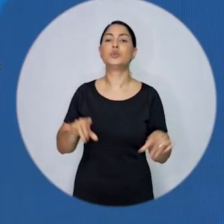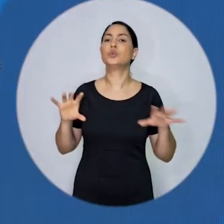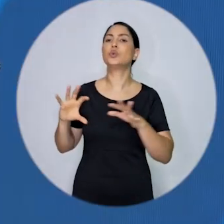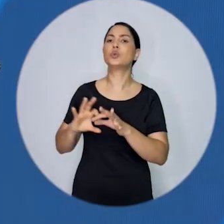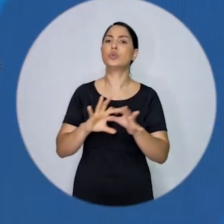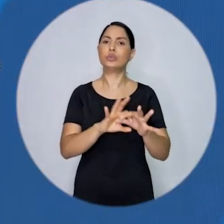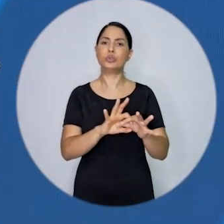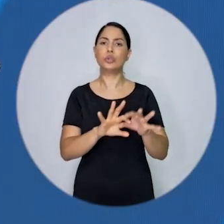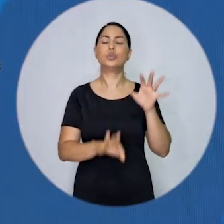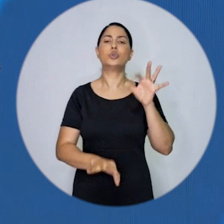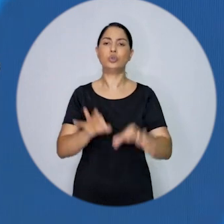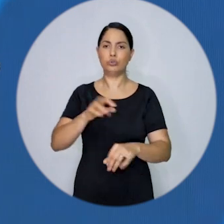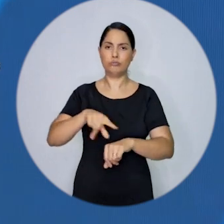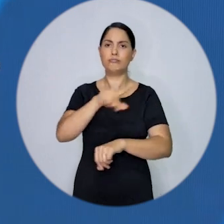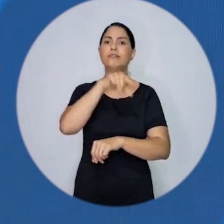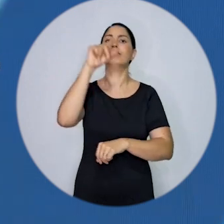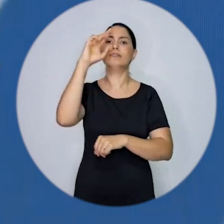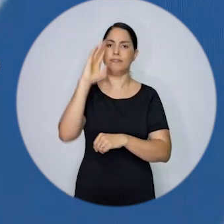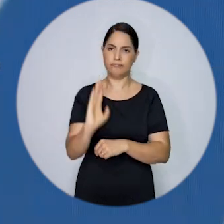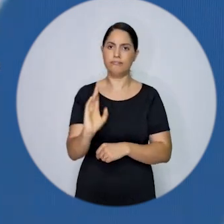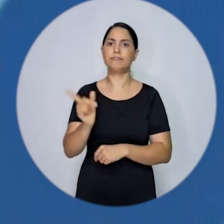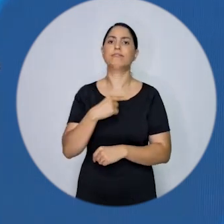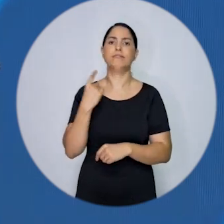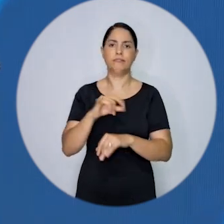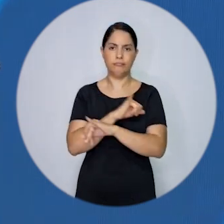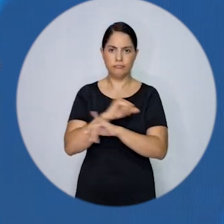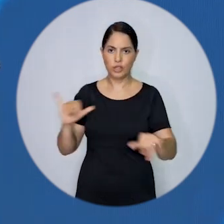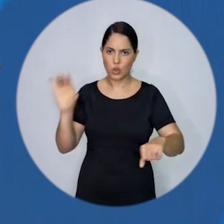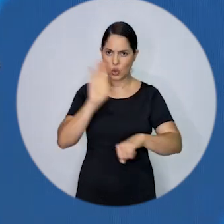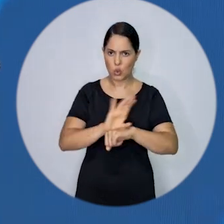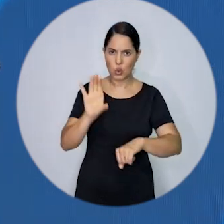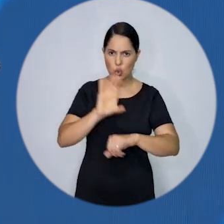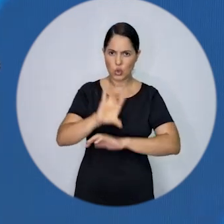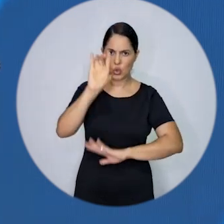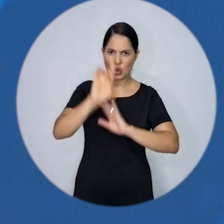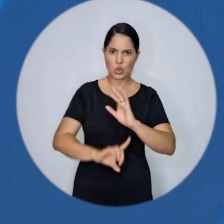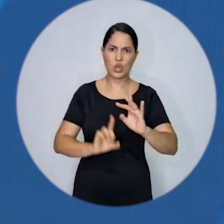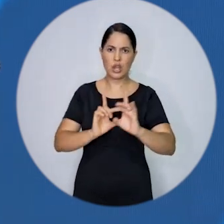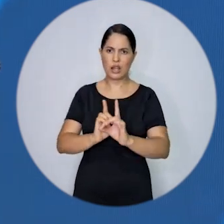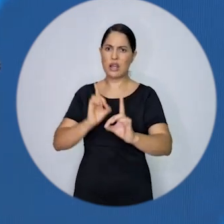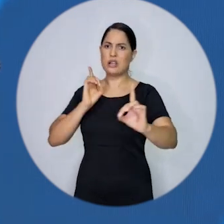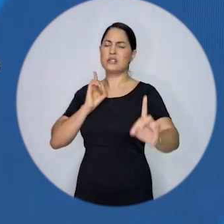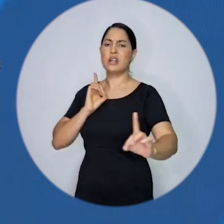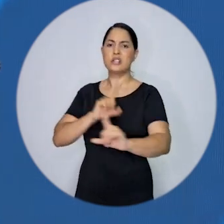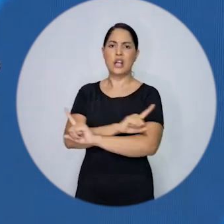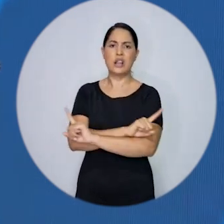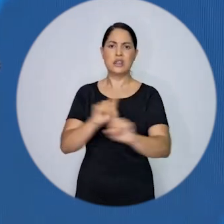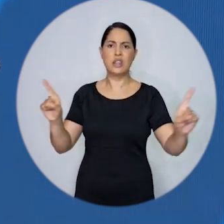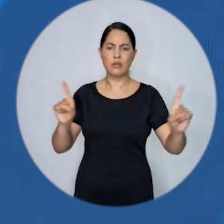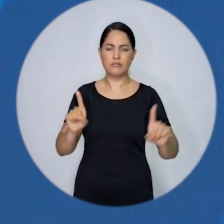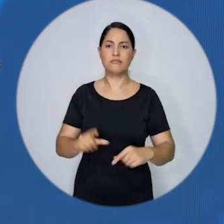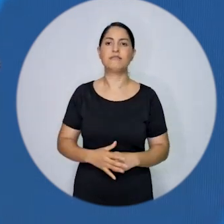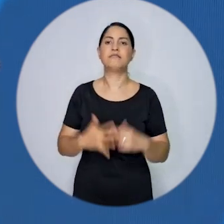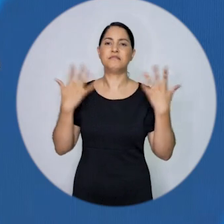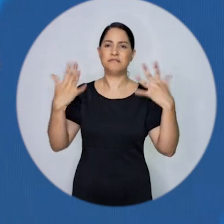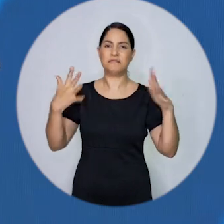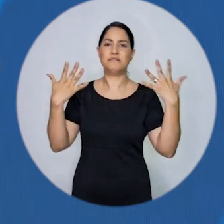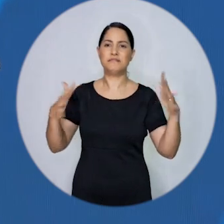Responsável pela educação jurídica do Brasil, a OAB reprova a implementação do curso de Direito à Distância.